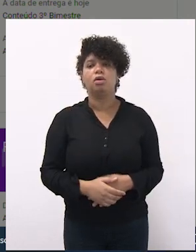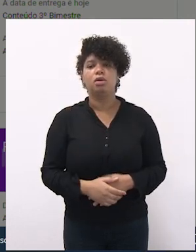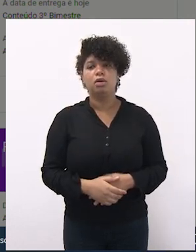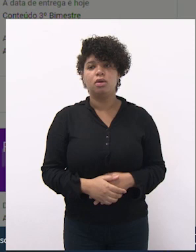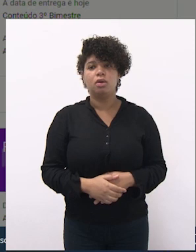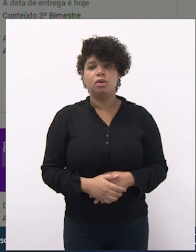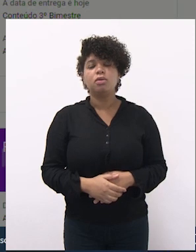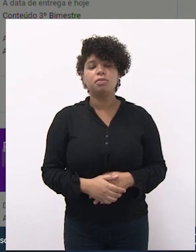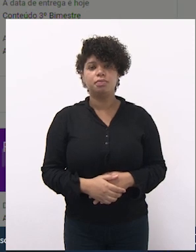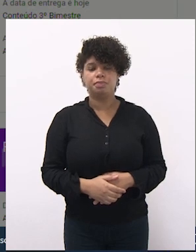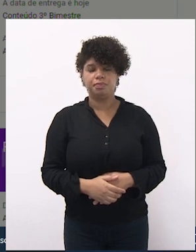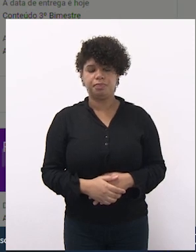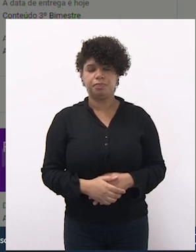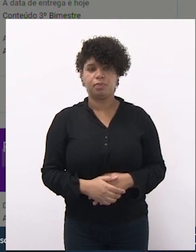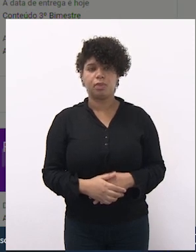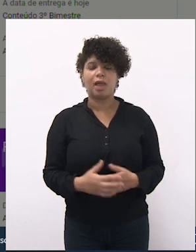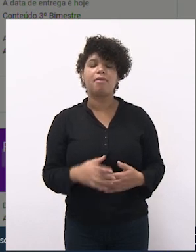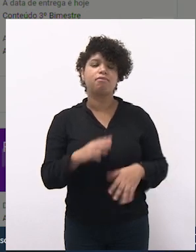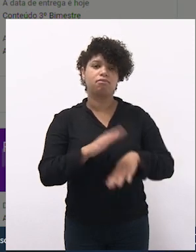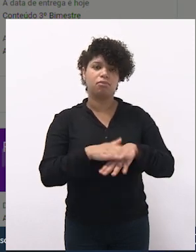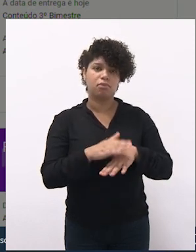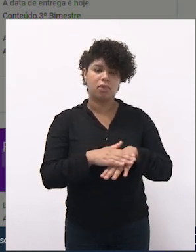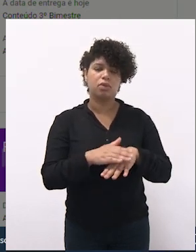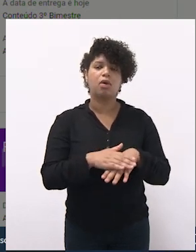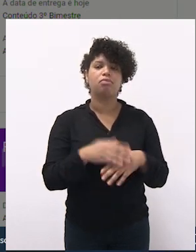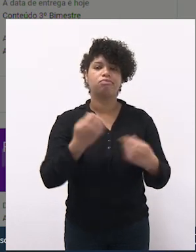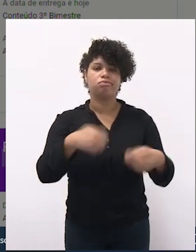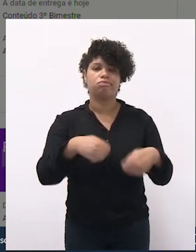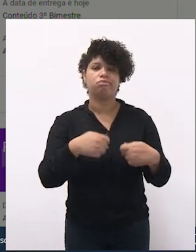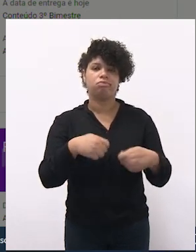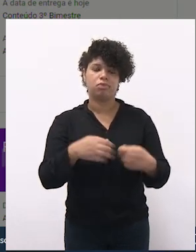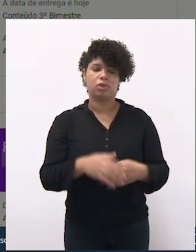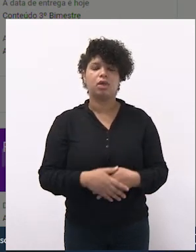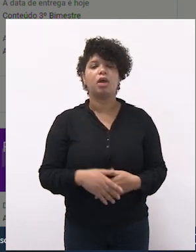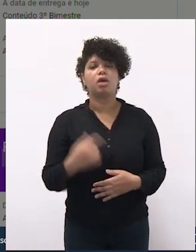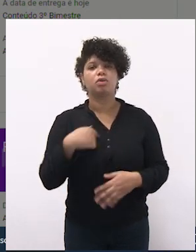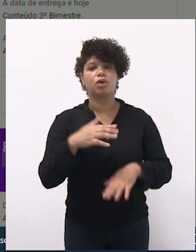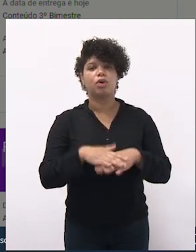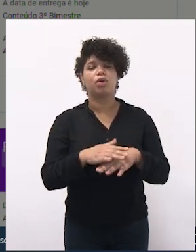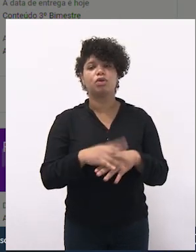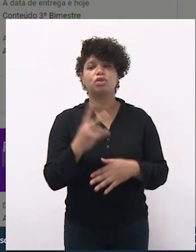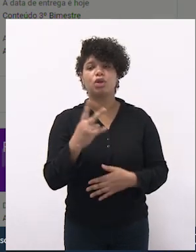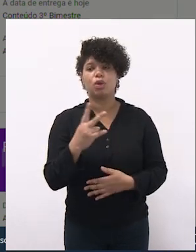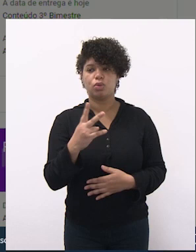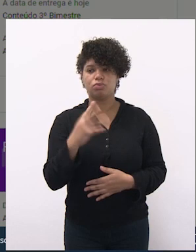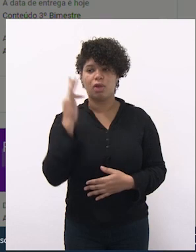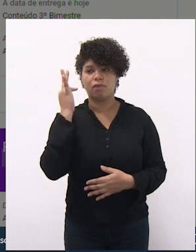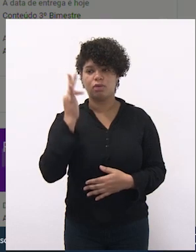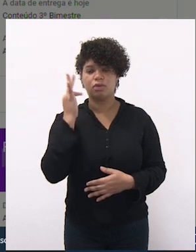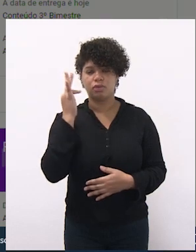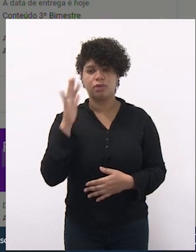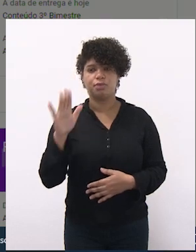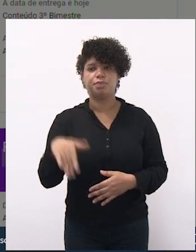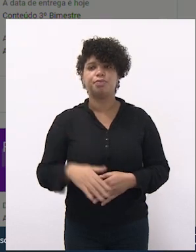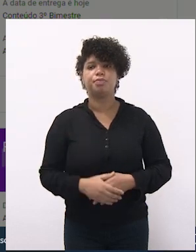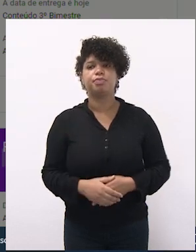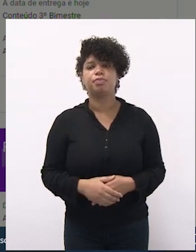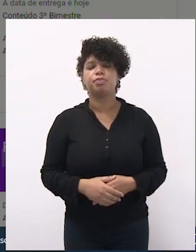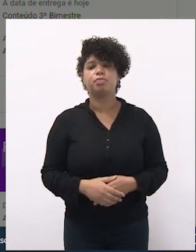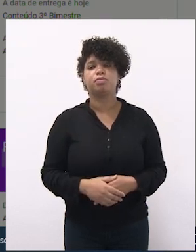não foi sincronizada. Eu coloco lá segundo, faltou o B aqui. Segundo